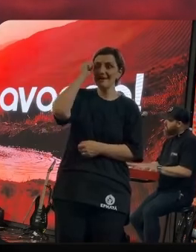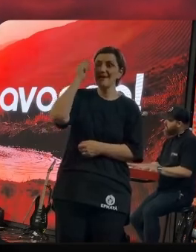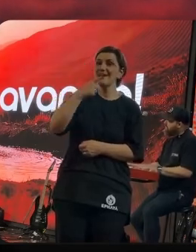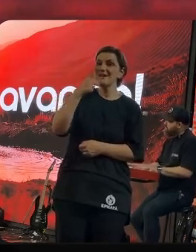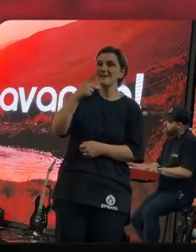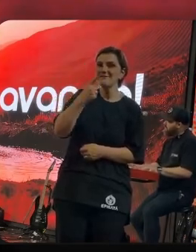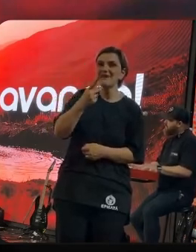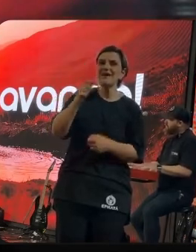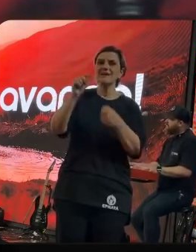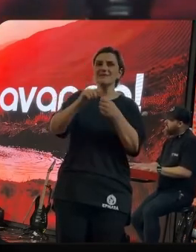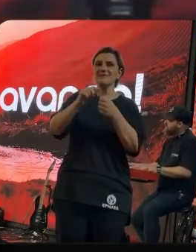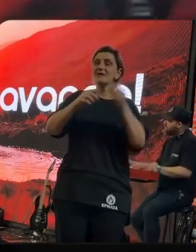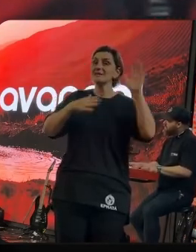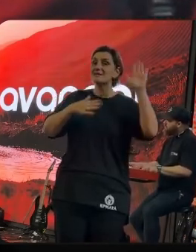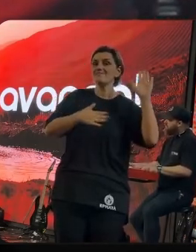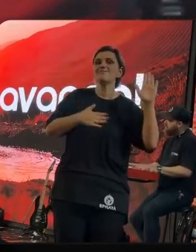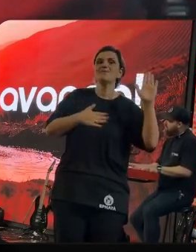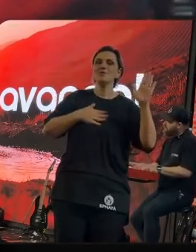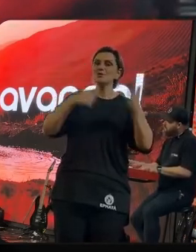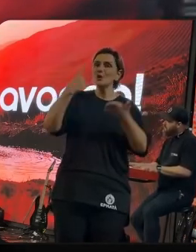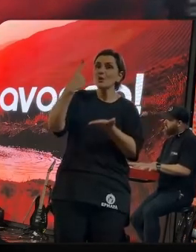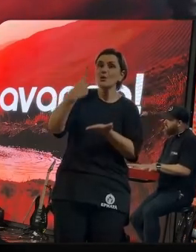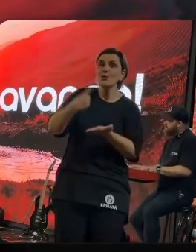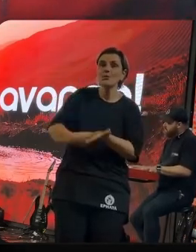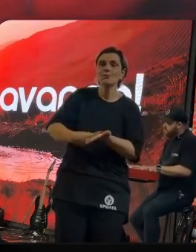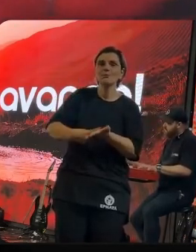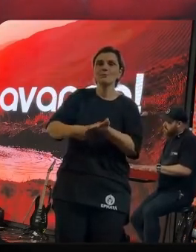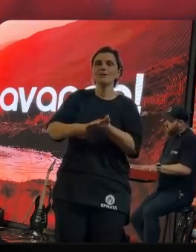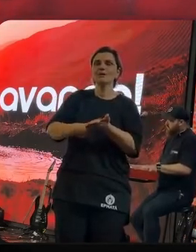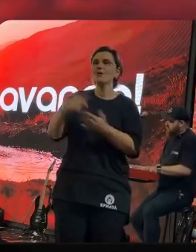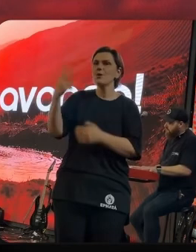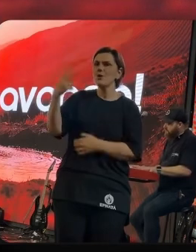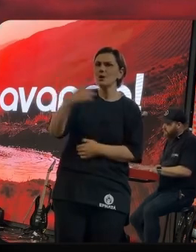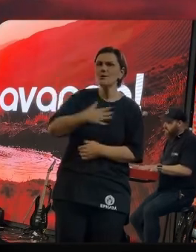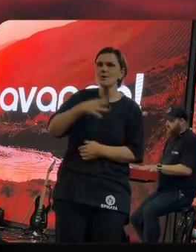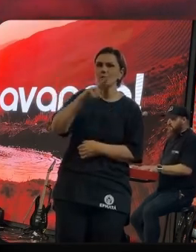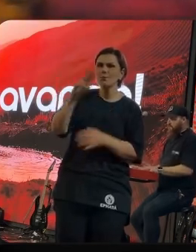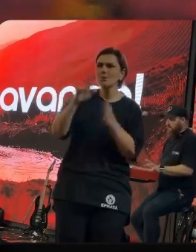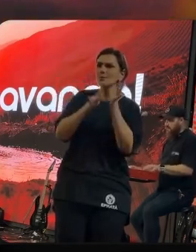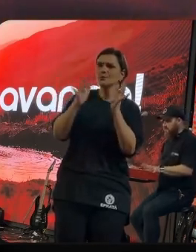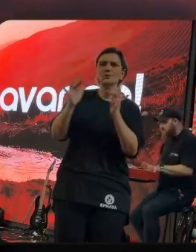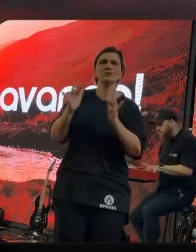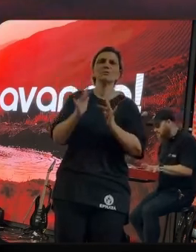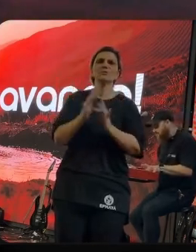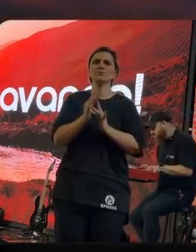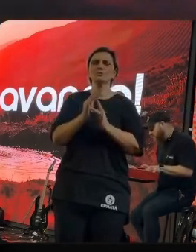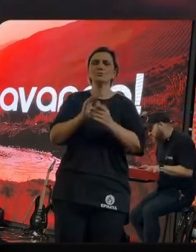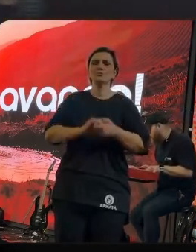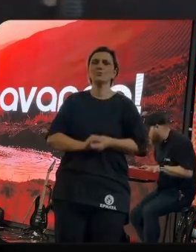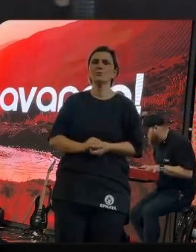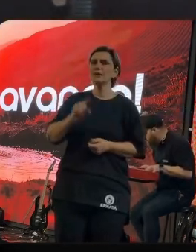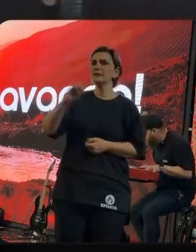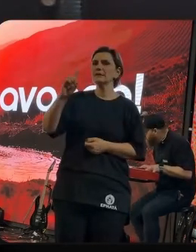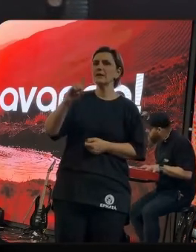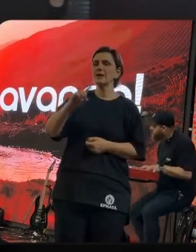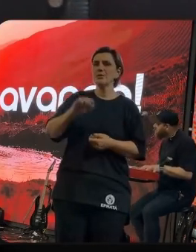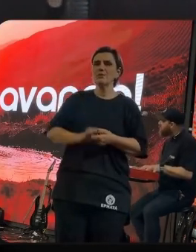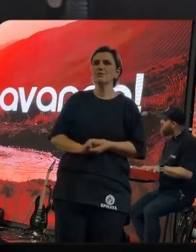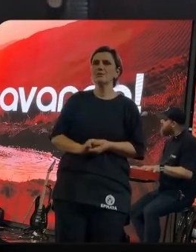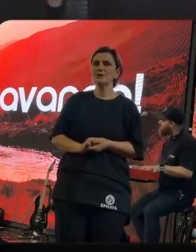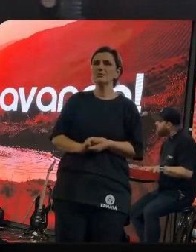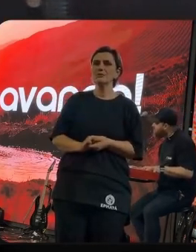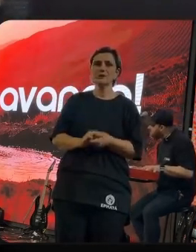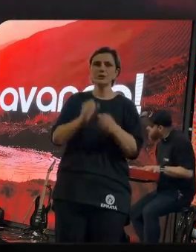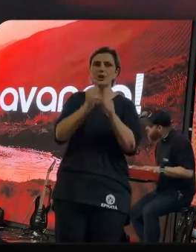Ele faz, Ele promete, Ele cumpre. Olha para mim, no nome de Jesus. Deus não deixa a obra